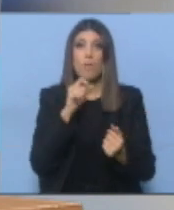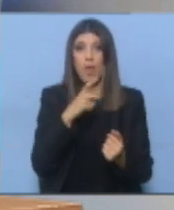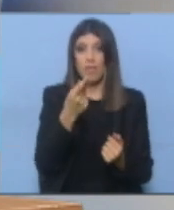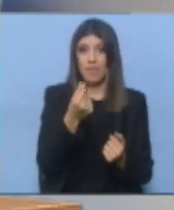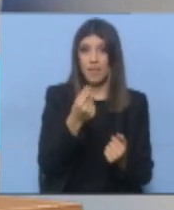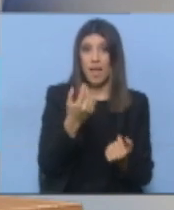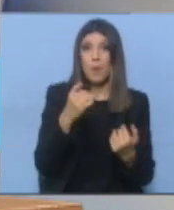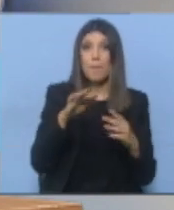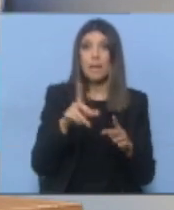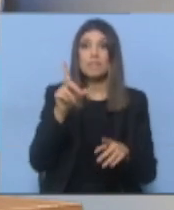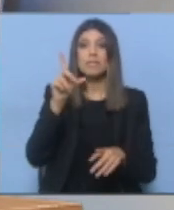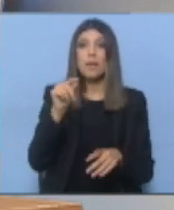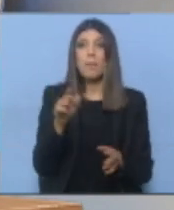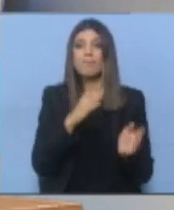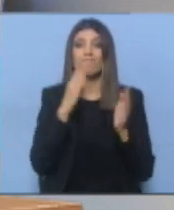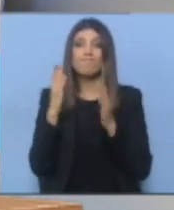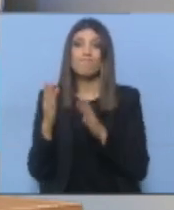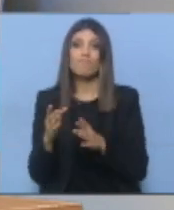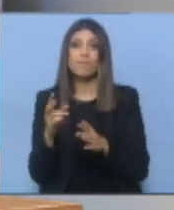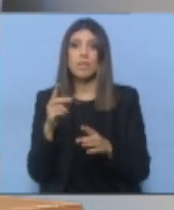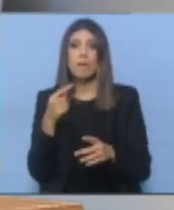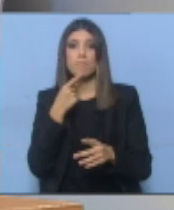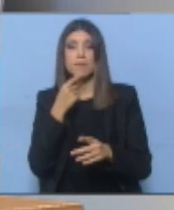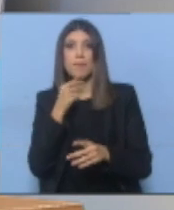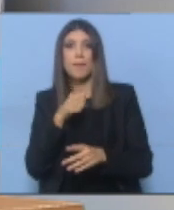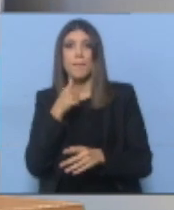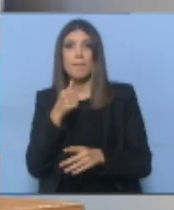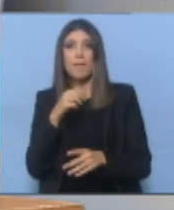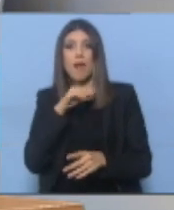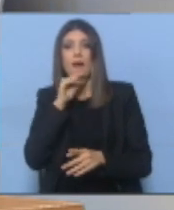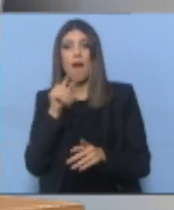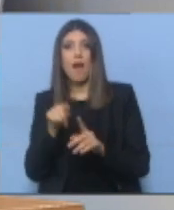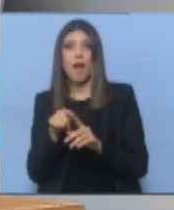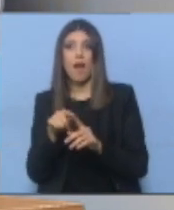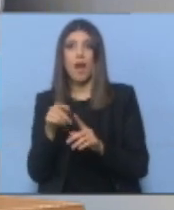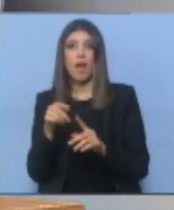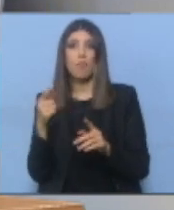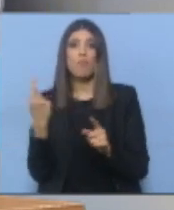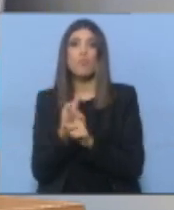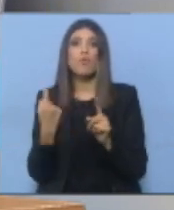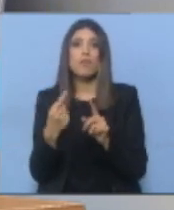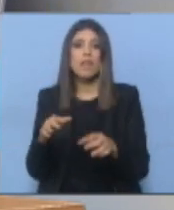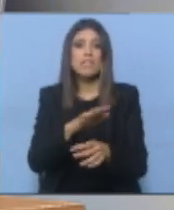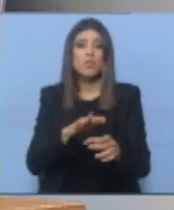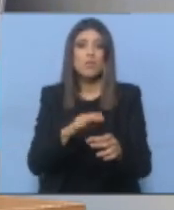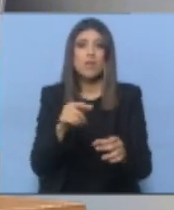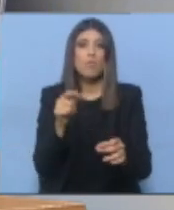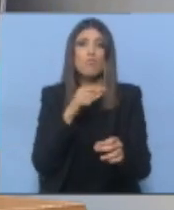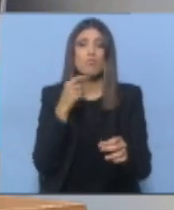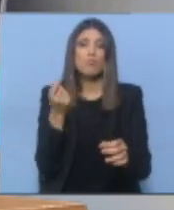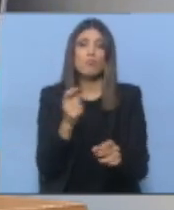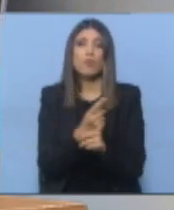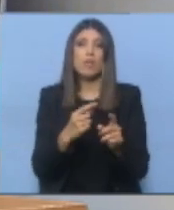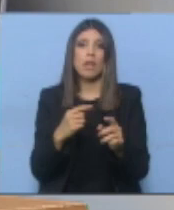ver, encontram-se por identificação dos aspectos que levam àquela situação para aquelas pessoas. E isso